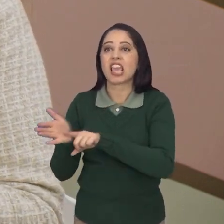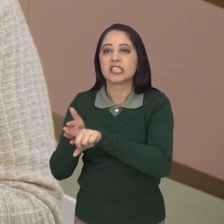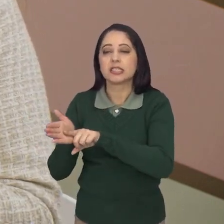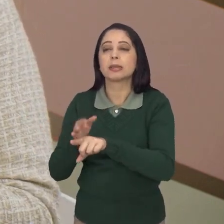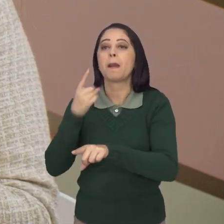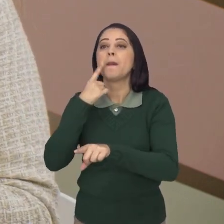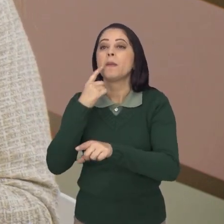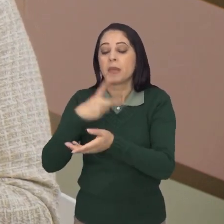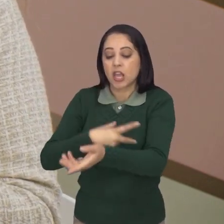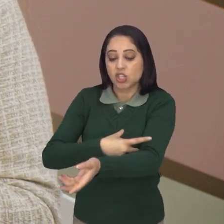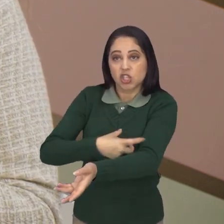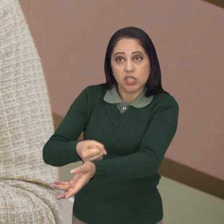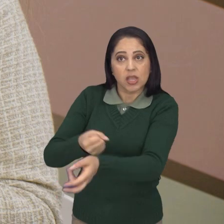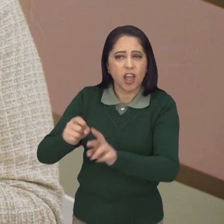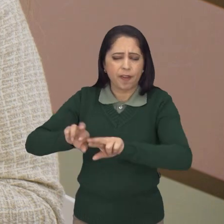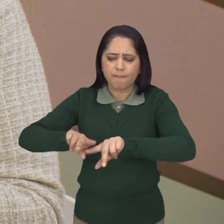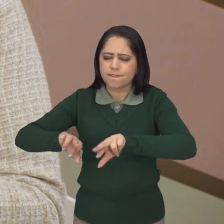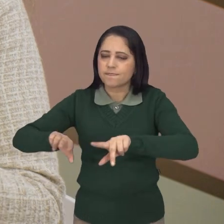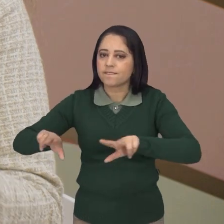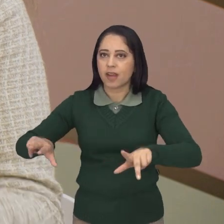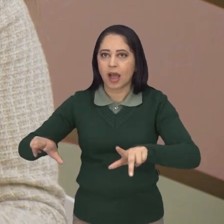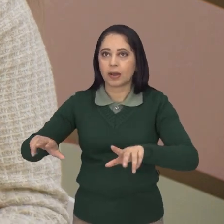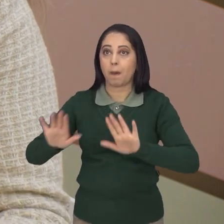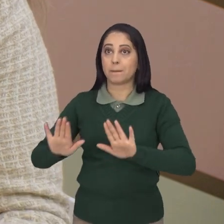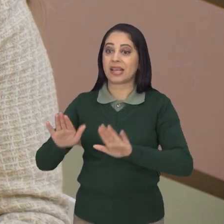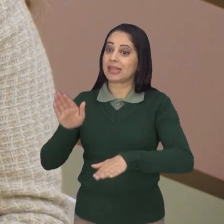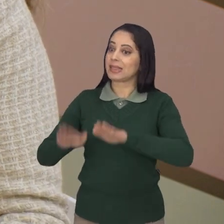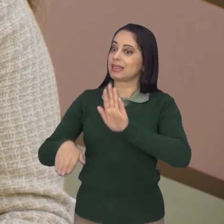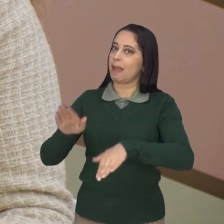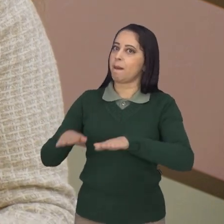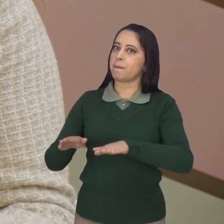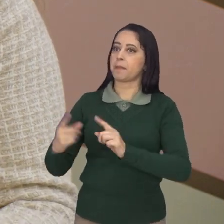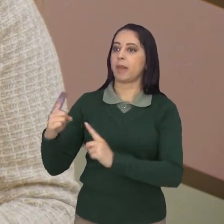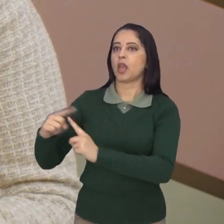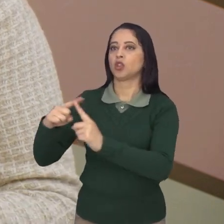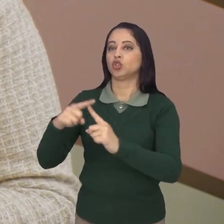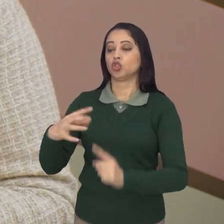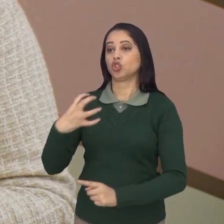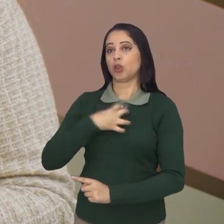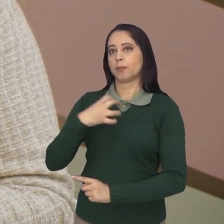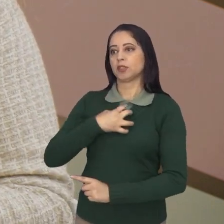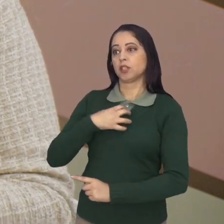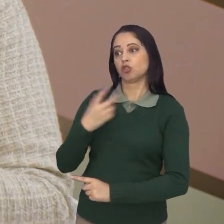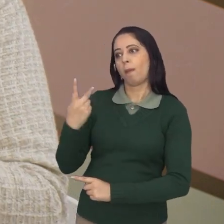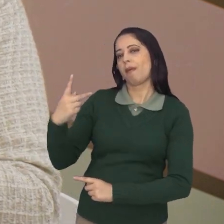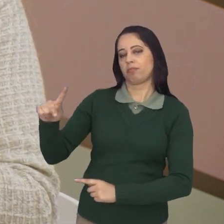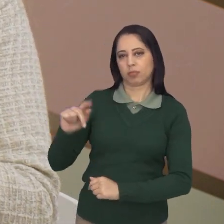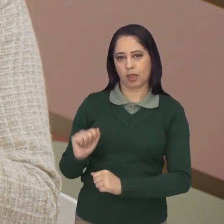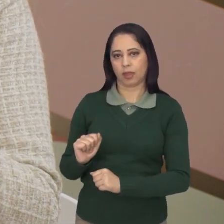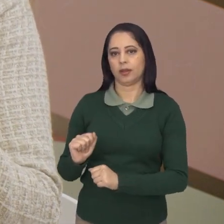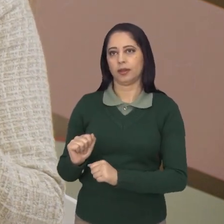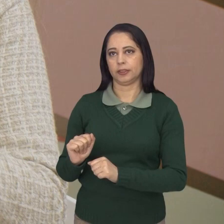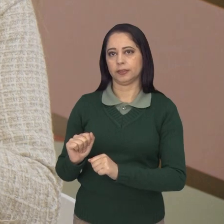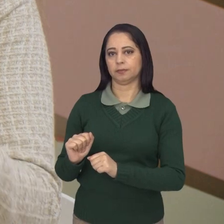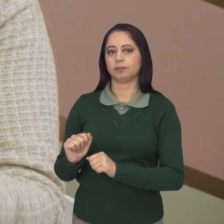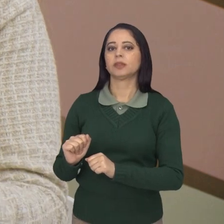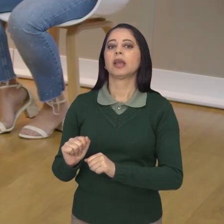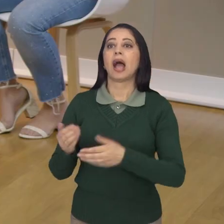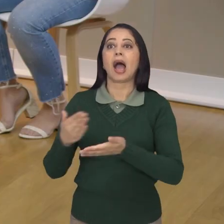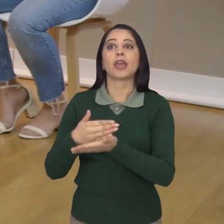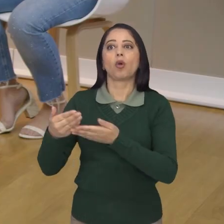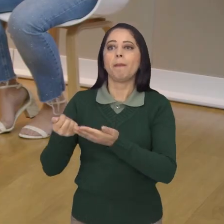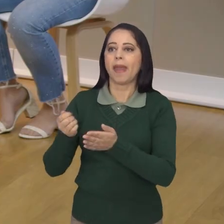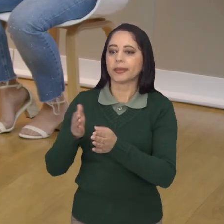existe o exame de sangue. Então, é sempre baseado no tipo de sintoma, no principal hipótese diagnóstica, e aí a gente vai abrindo um leque de pesquisa. Cada